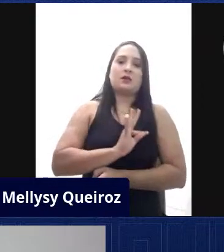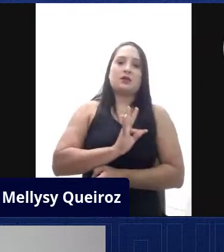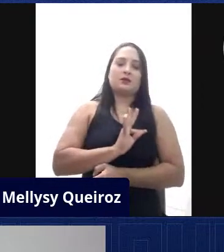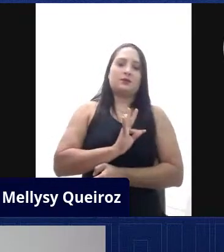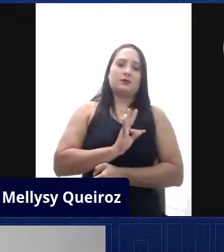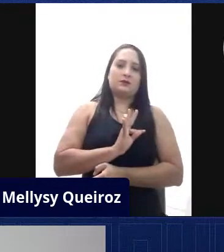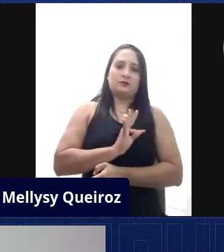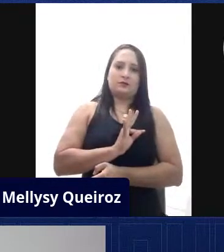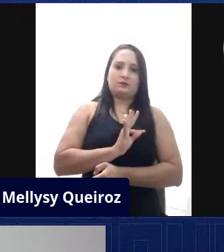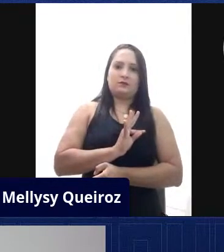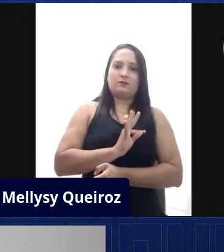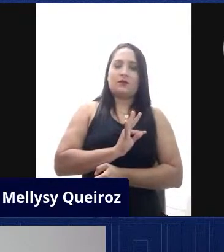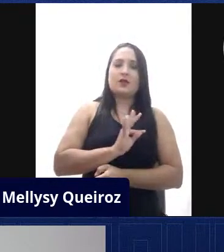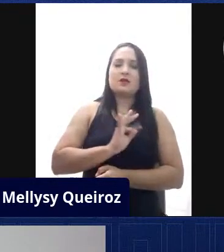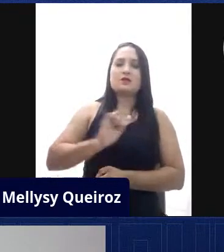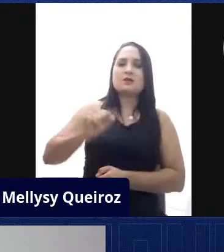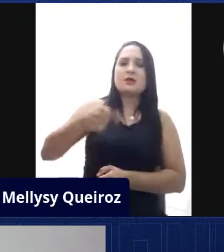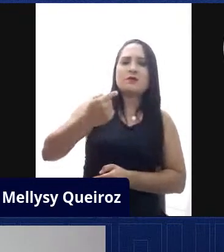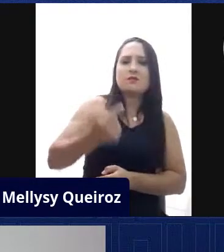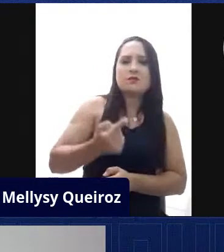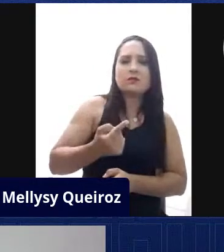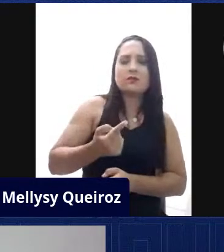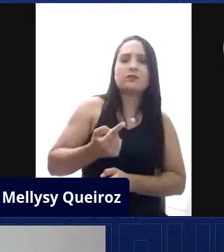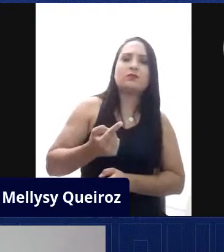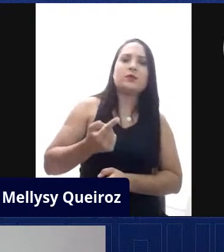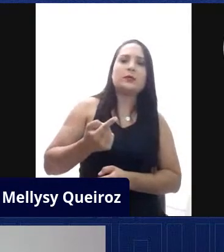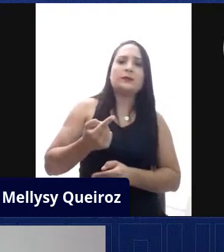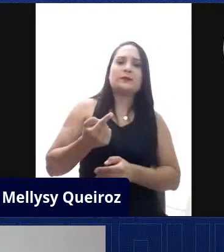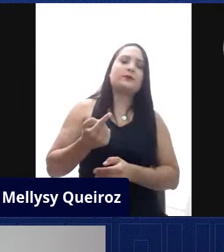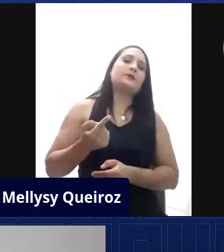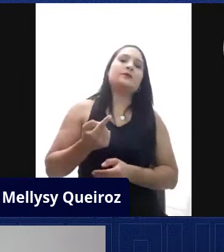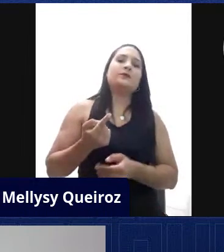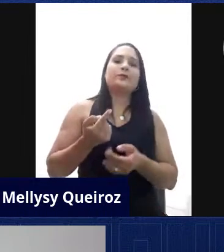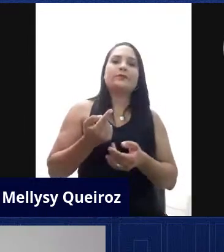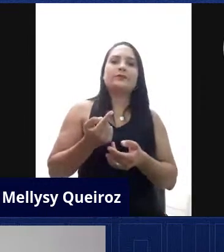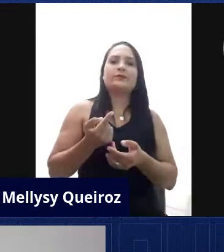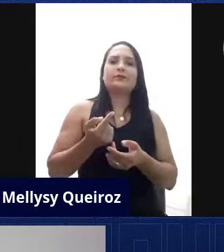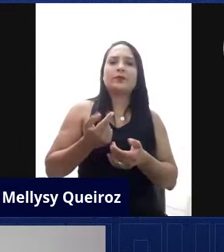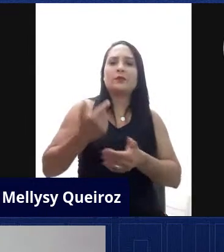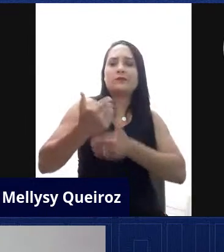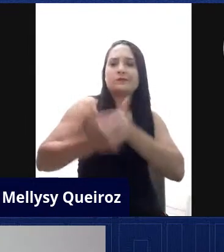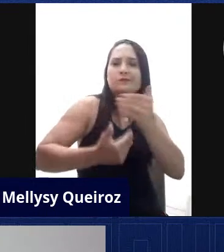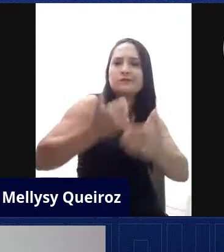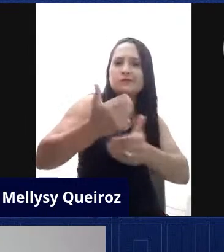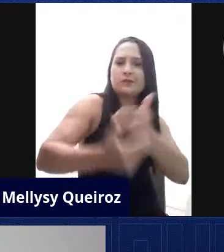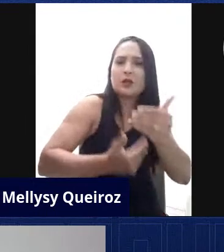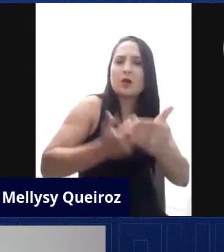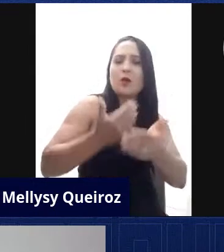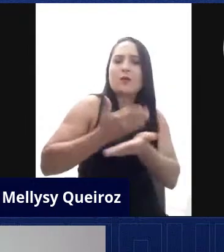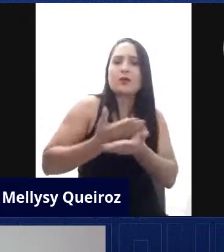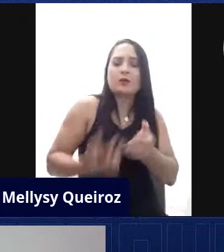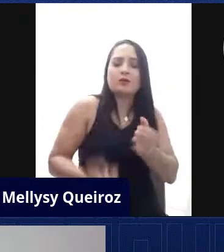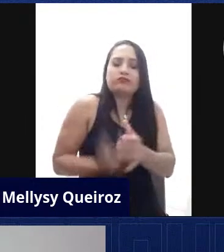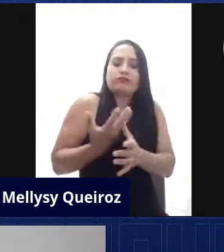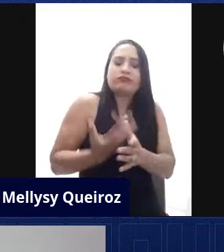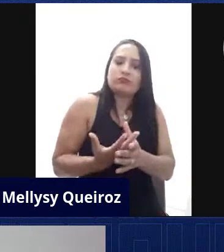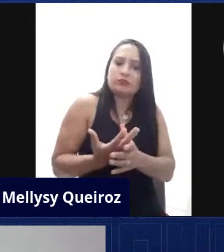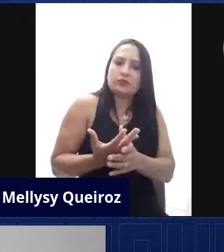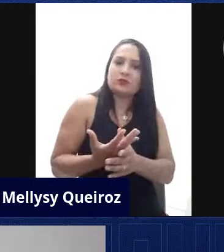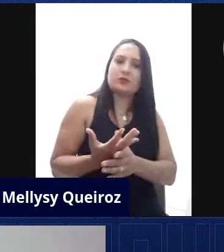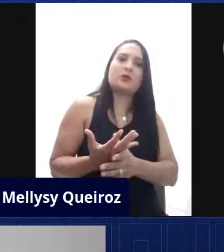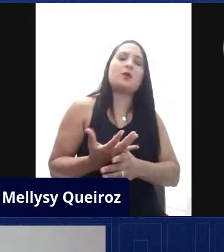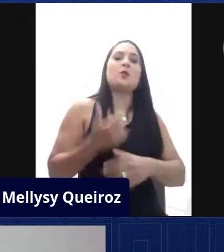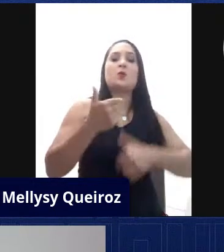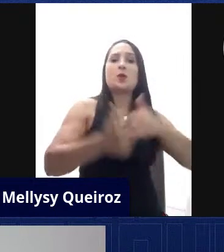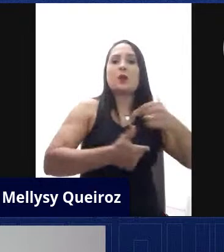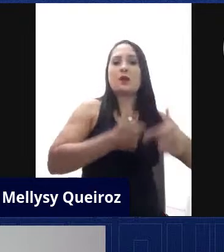debruçar com o mundo das mulheres, muitas temáticas elas foram surgindo para além do trabalho da mulher no campo,